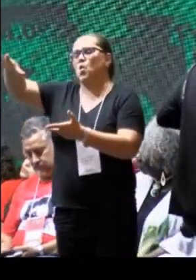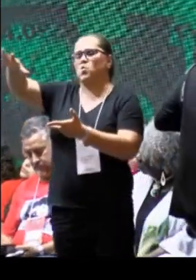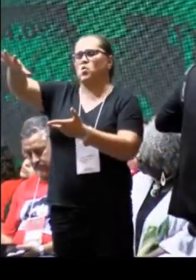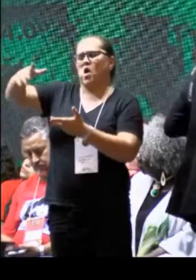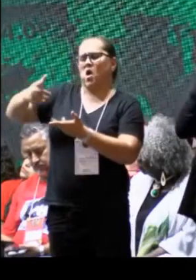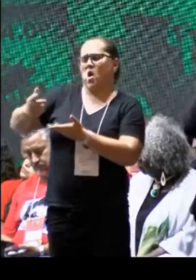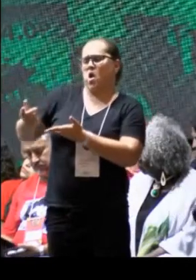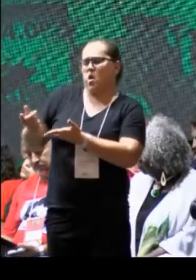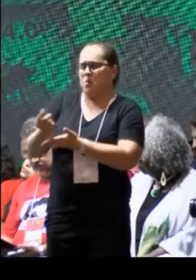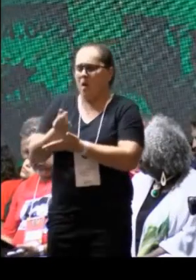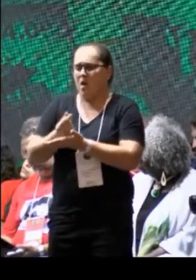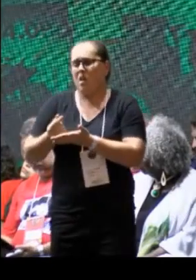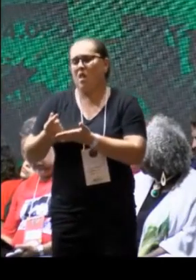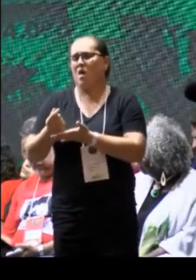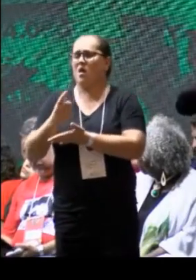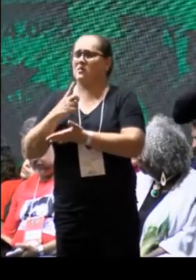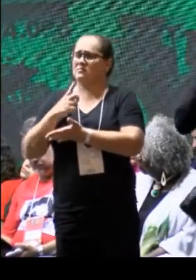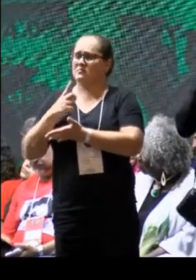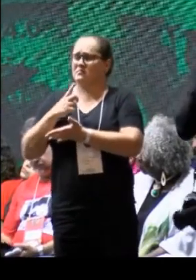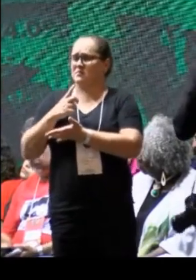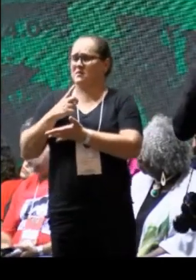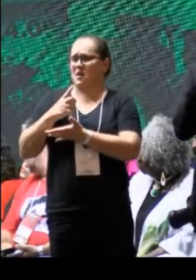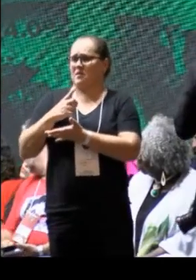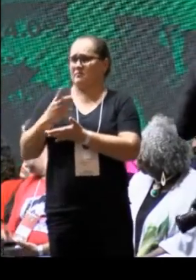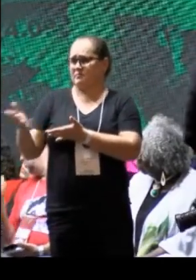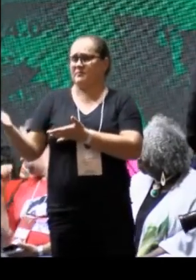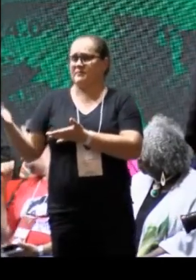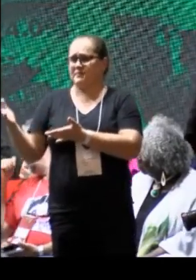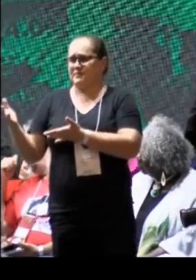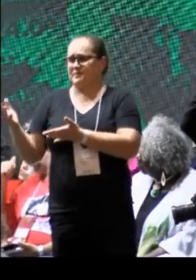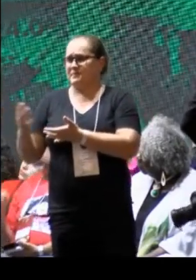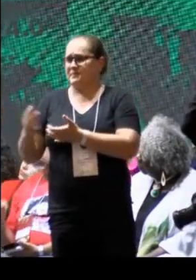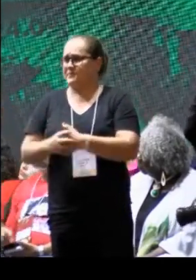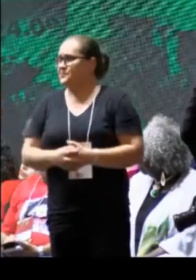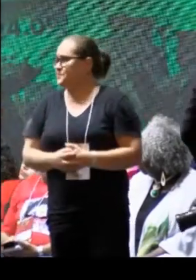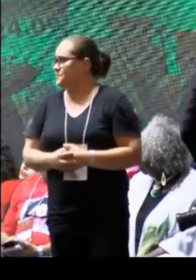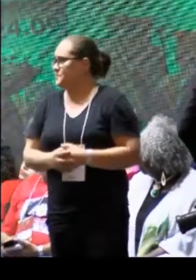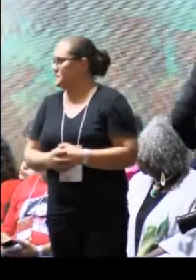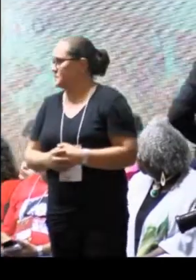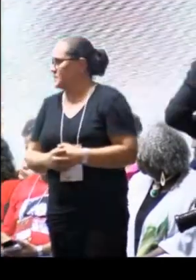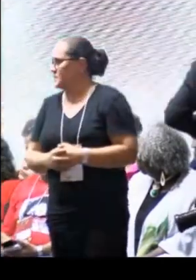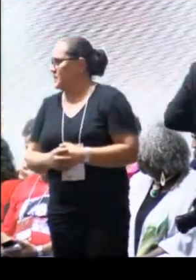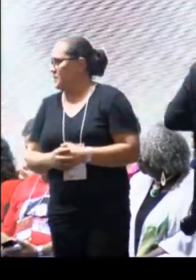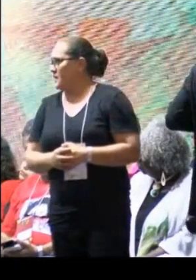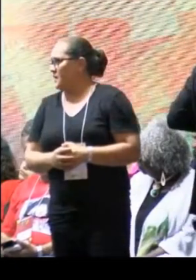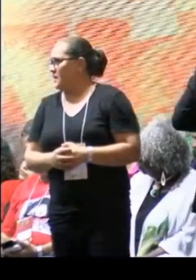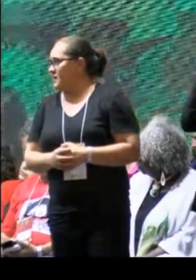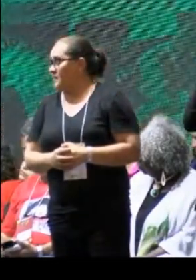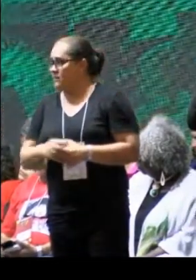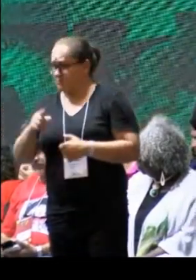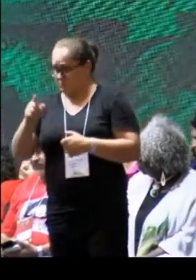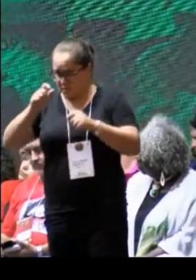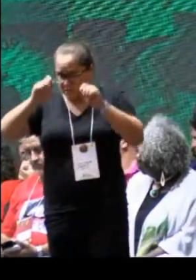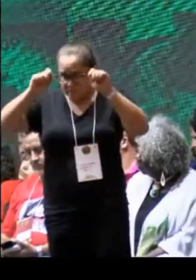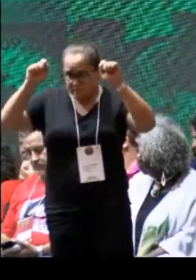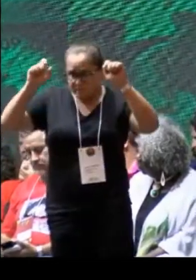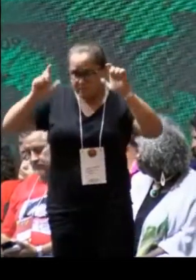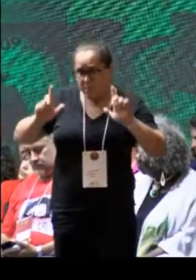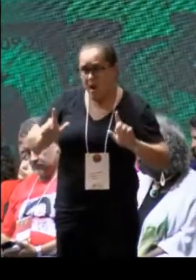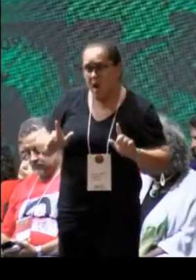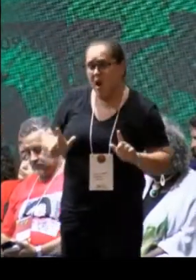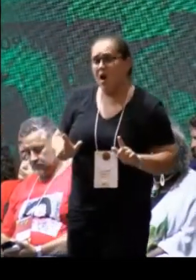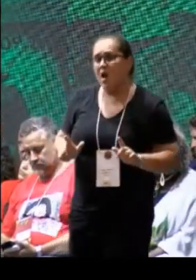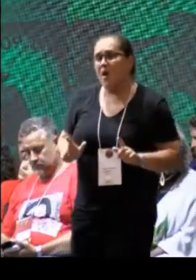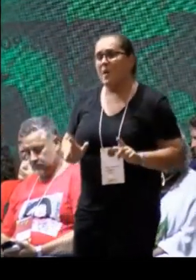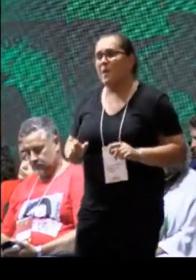posto e até o que restar já planejam vender criminosamente. Fiquem alertas. O